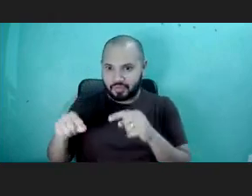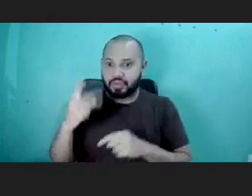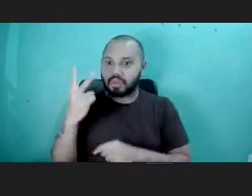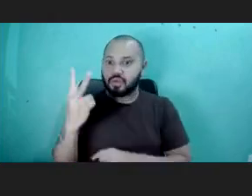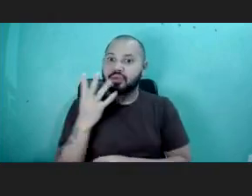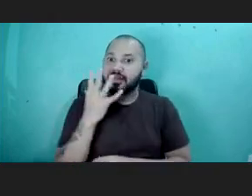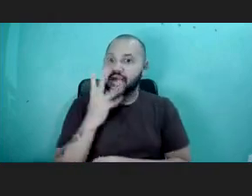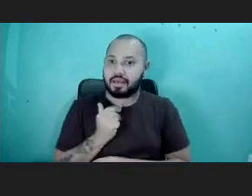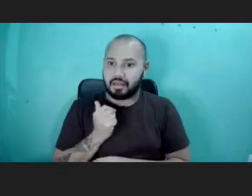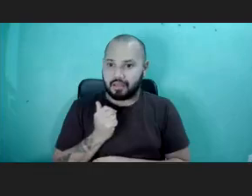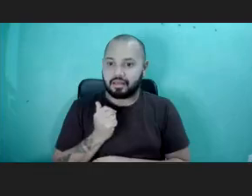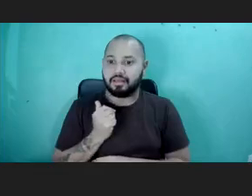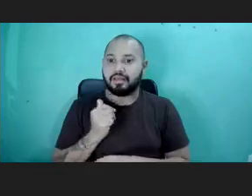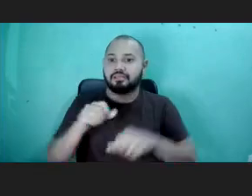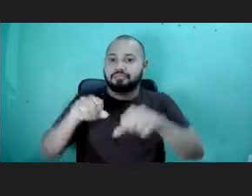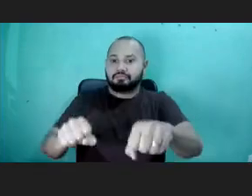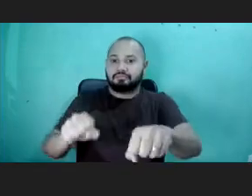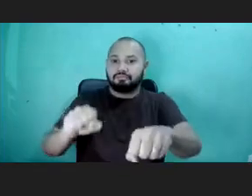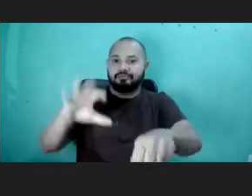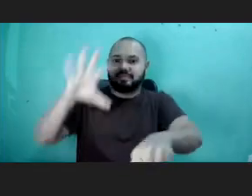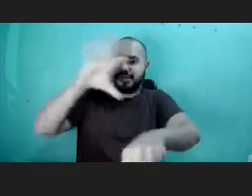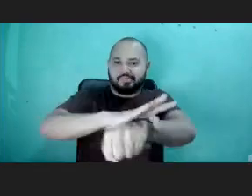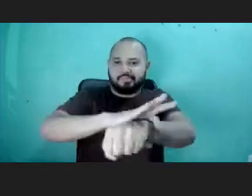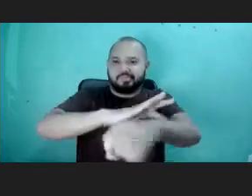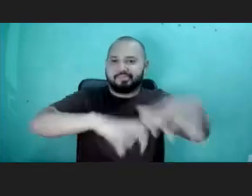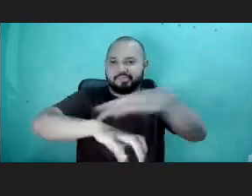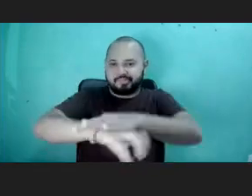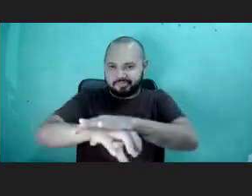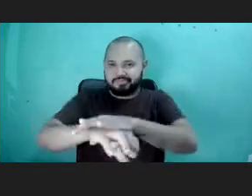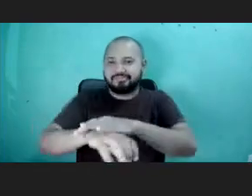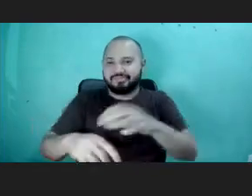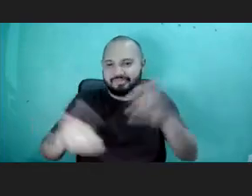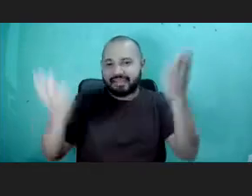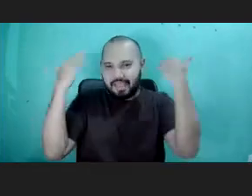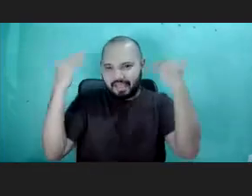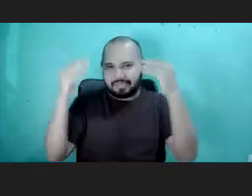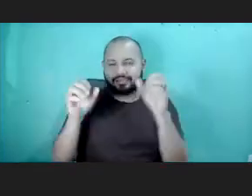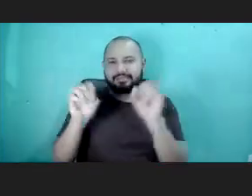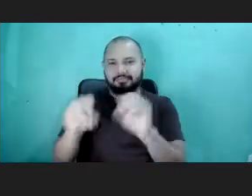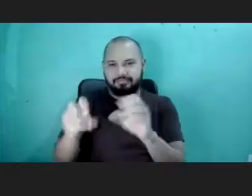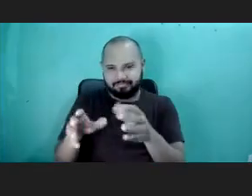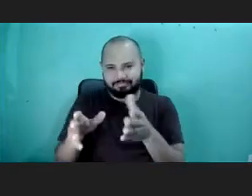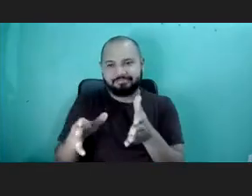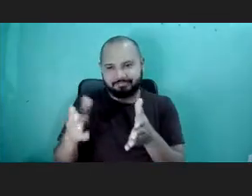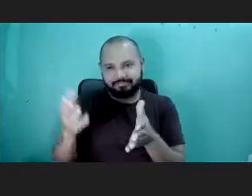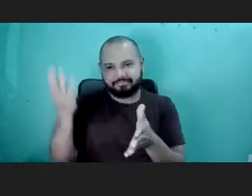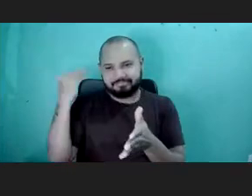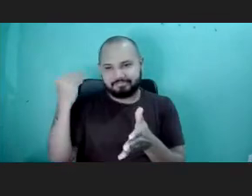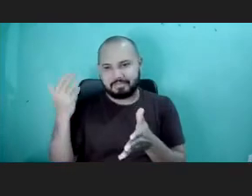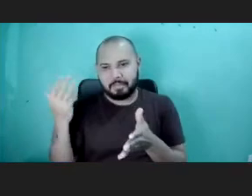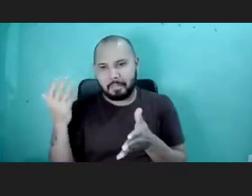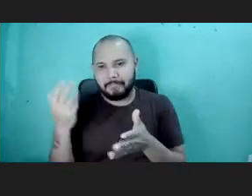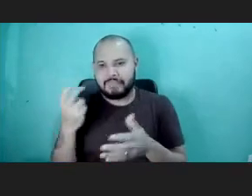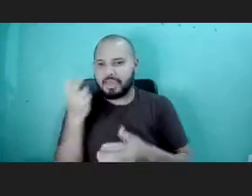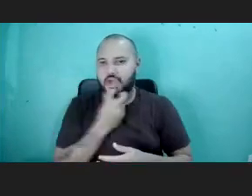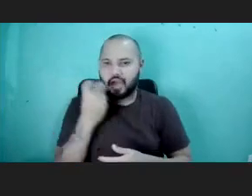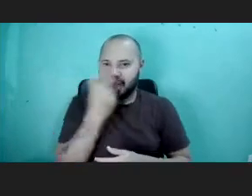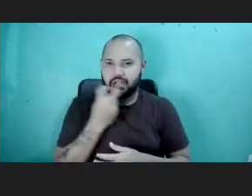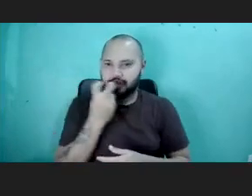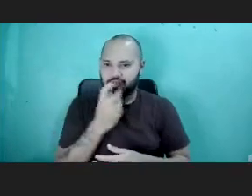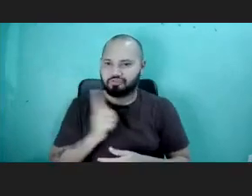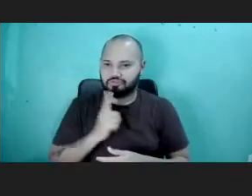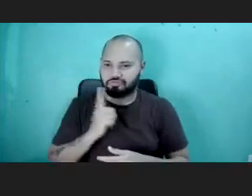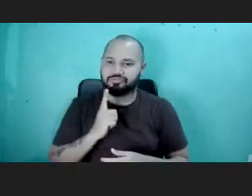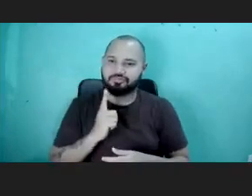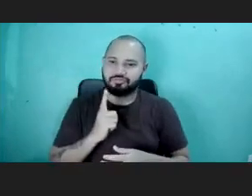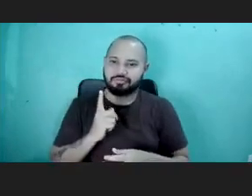as mãos amarradas, como eram as práticas de ensino, as práticas oralistas, né,